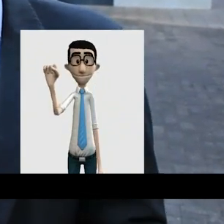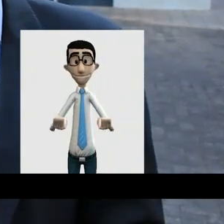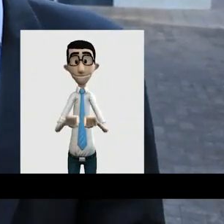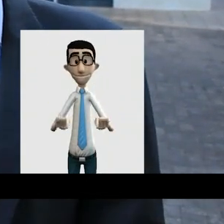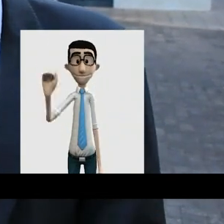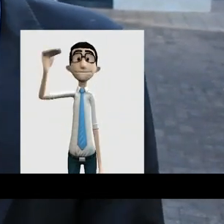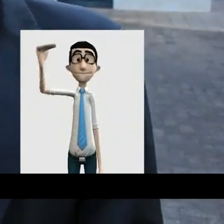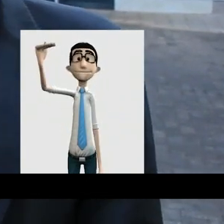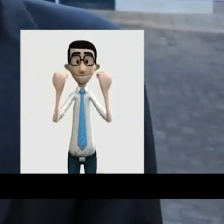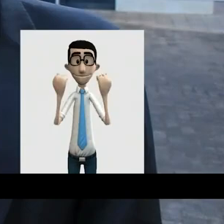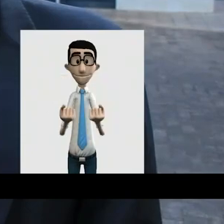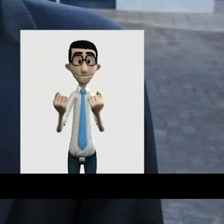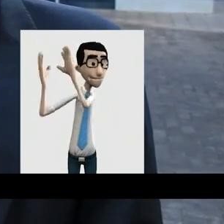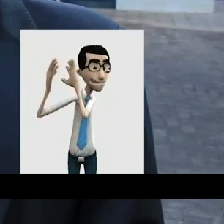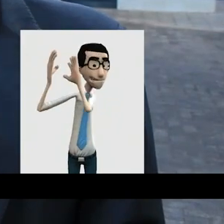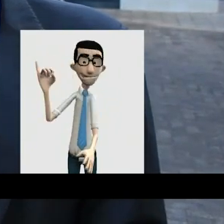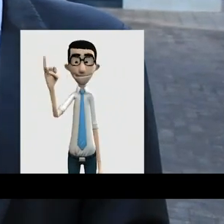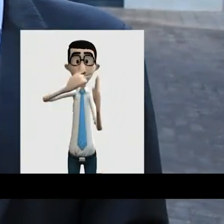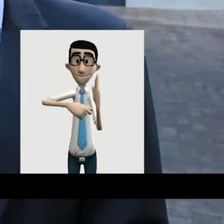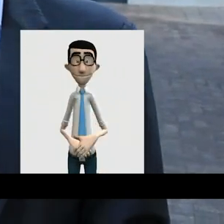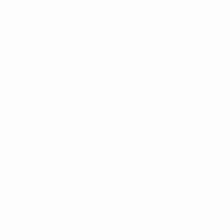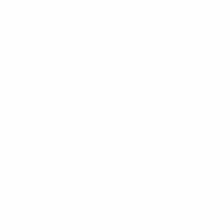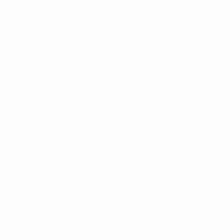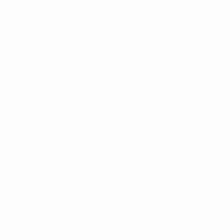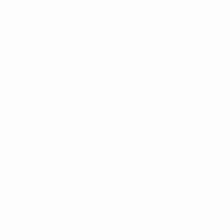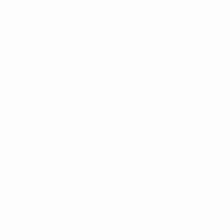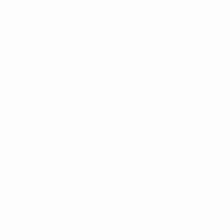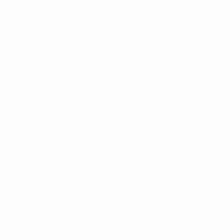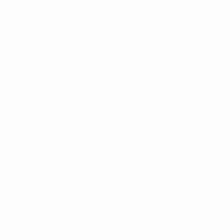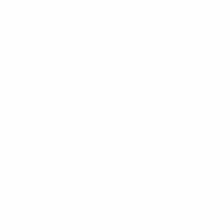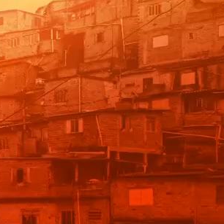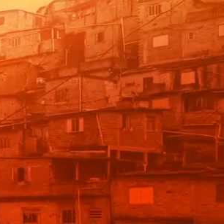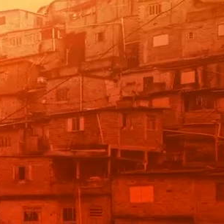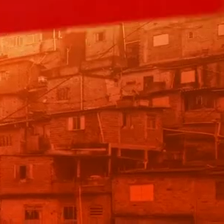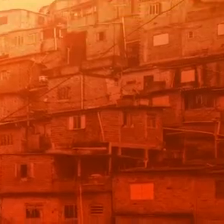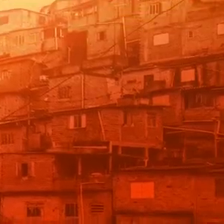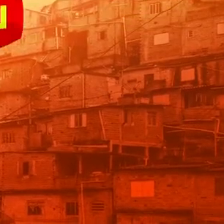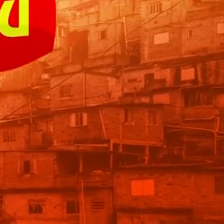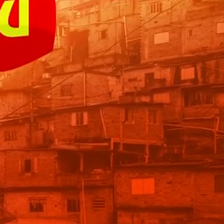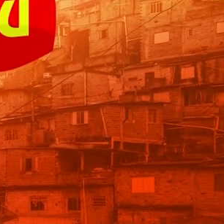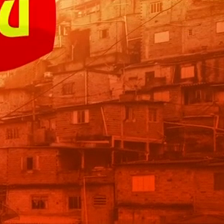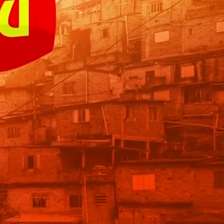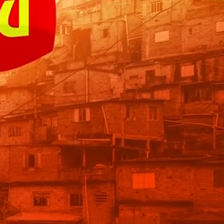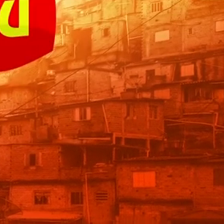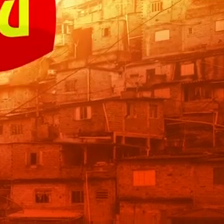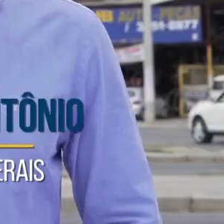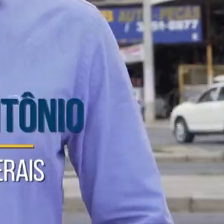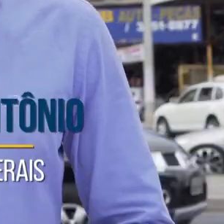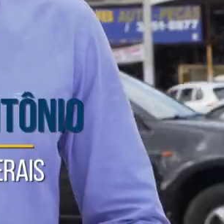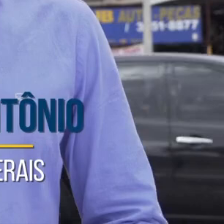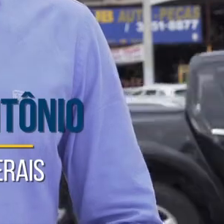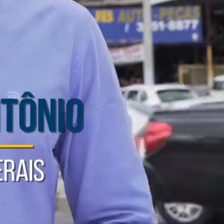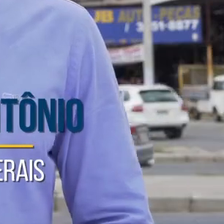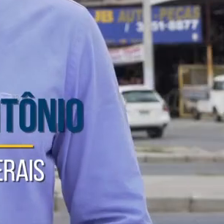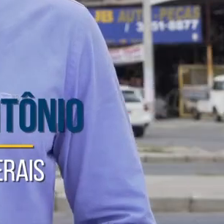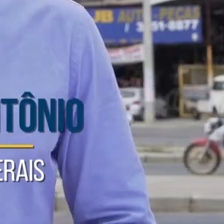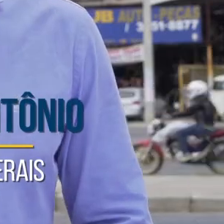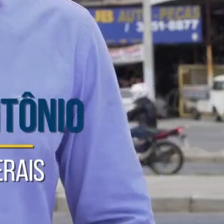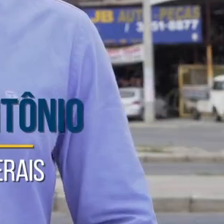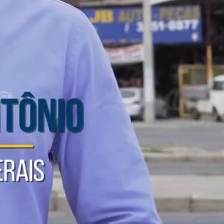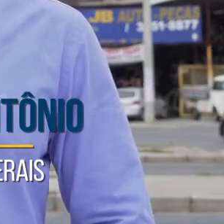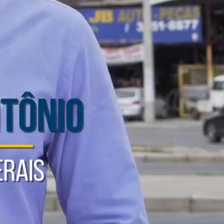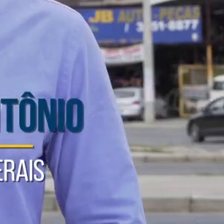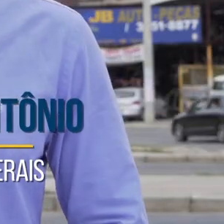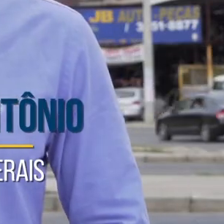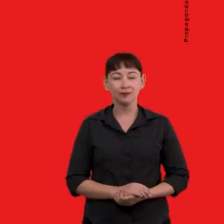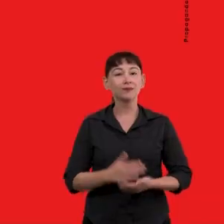tarifas abusivas e a cruel carga tributária. PROS 90. 16 é rebelião. Para estadual,